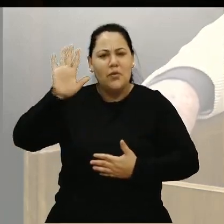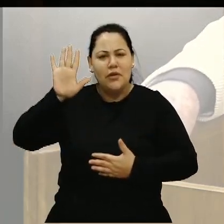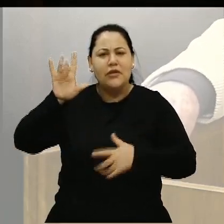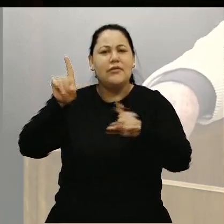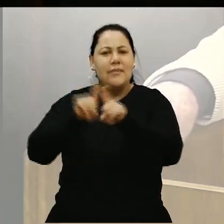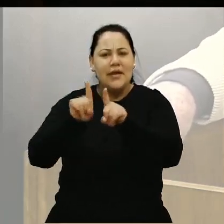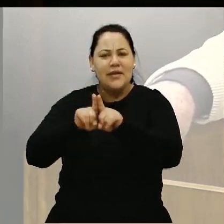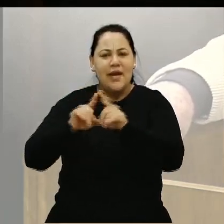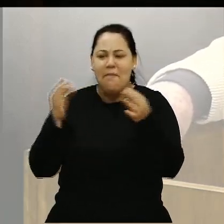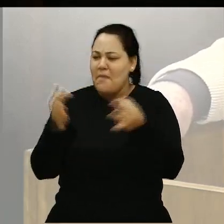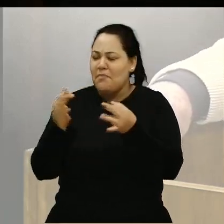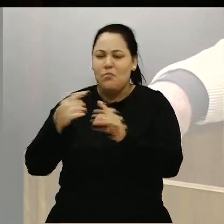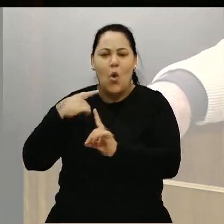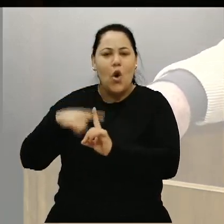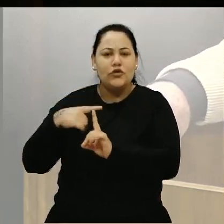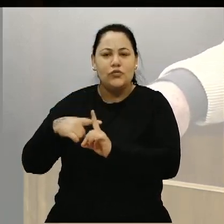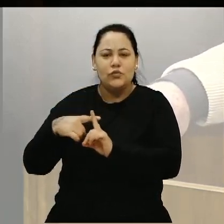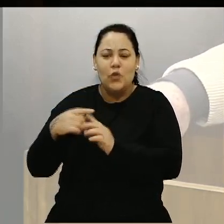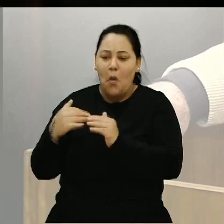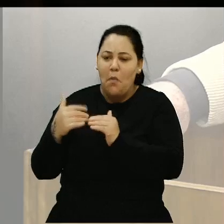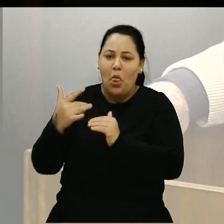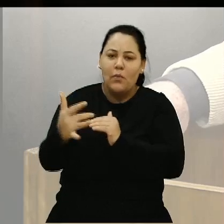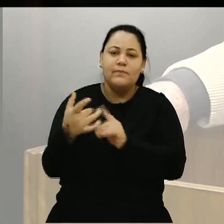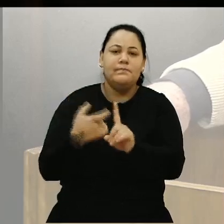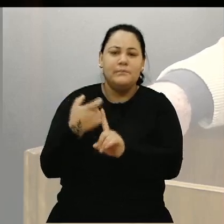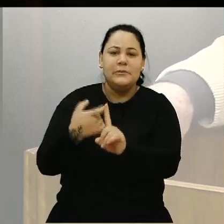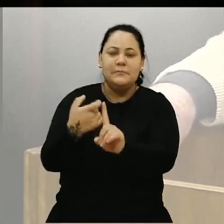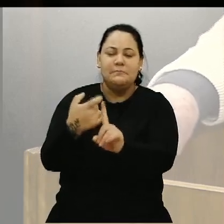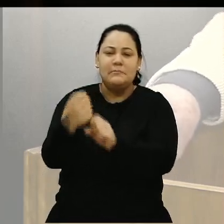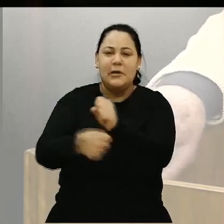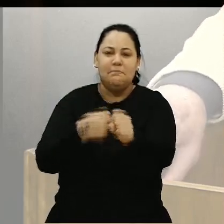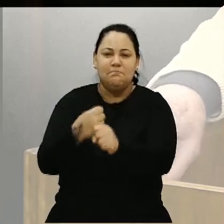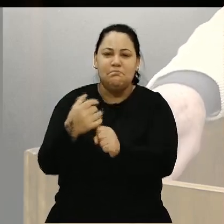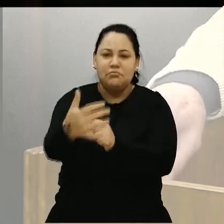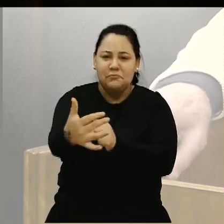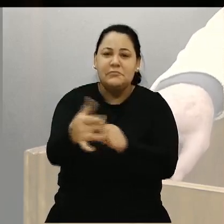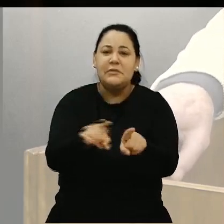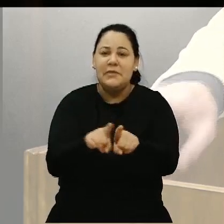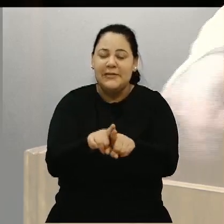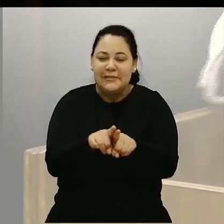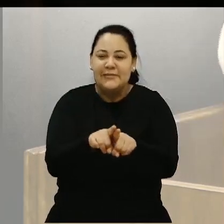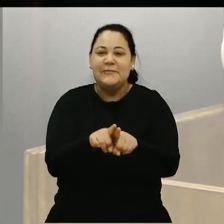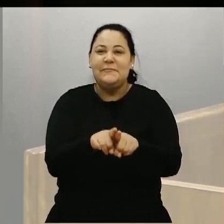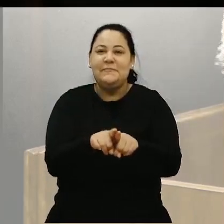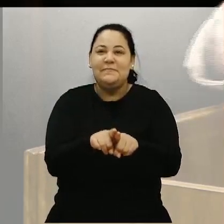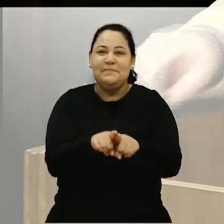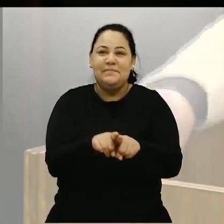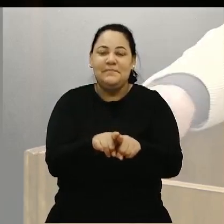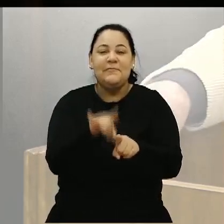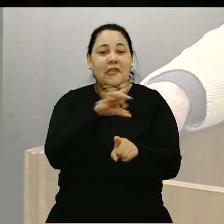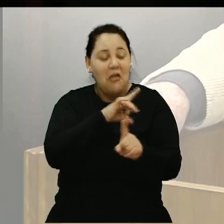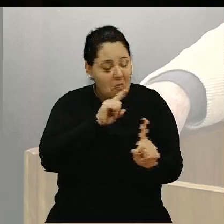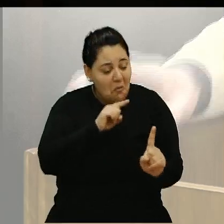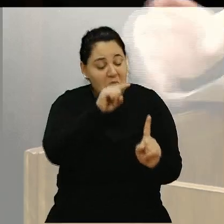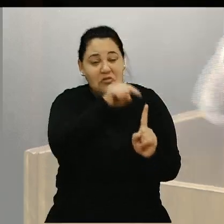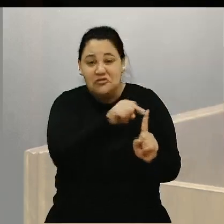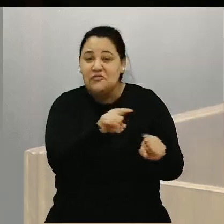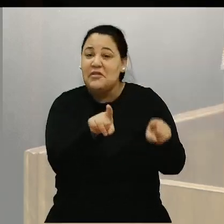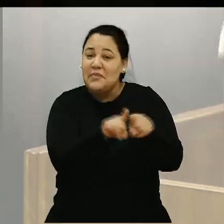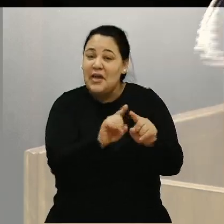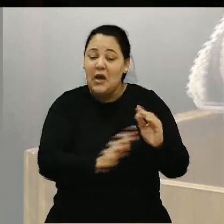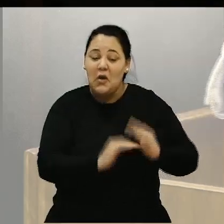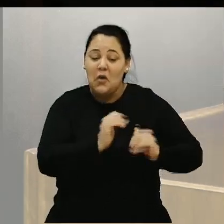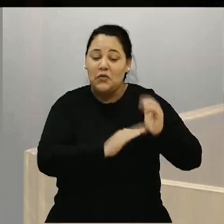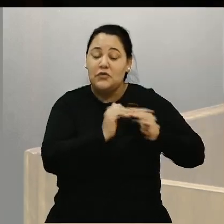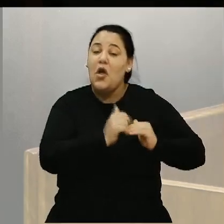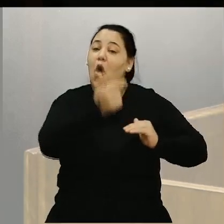positivo, que dentro dos próximos meses, os próximos anos, ela tenha a intenção de construir uma